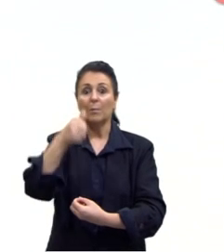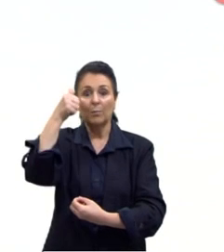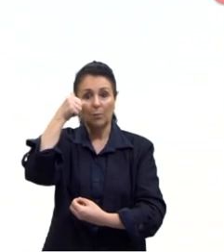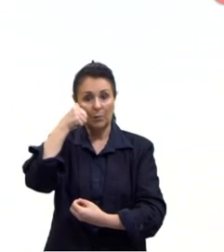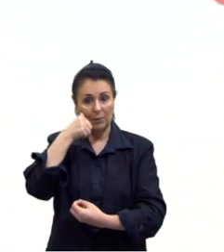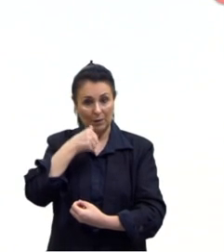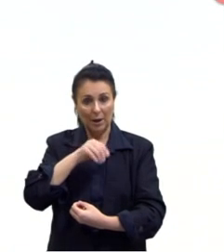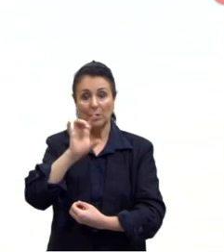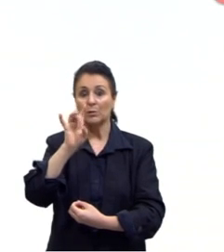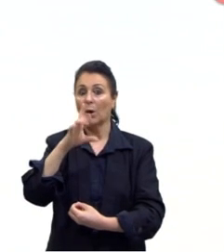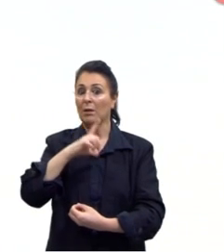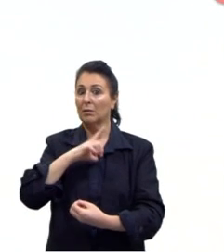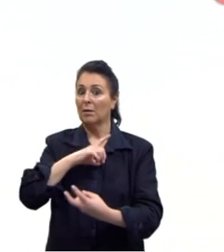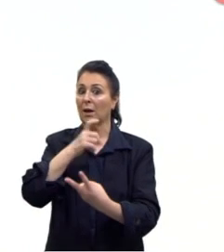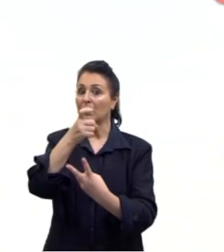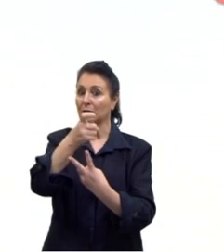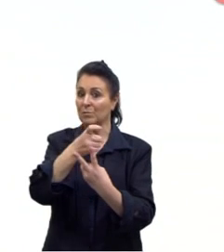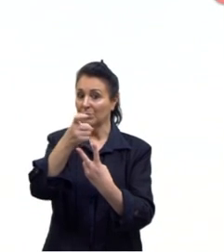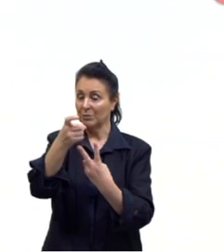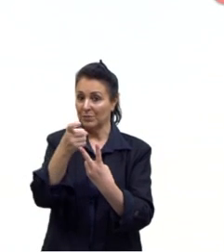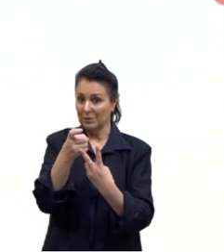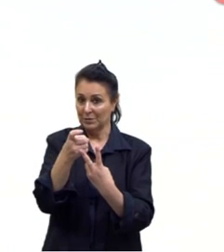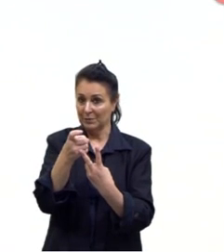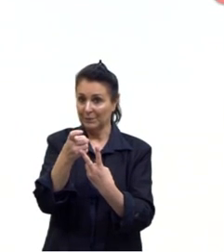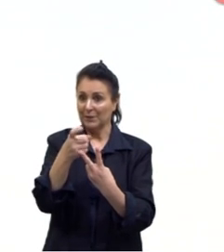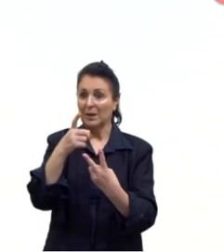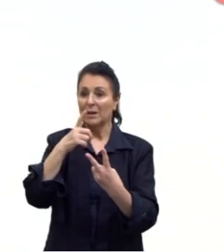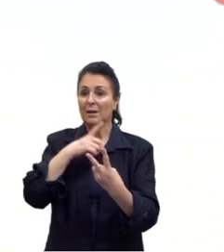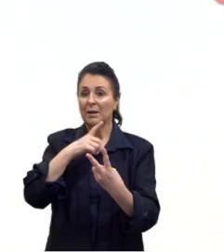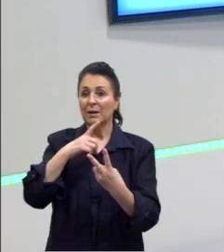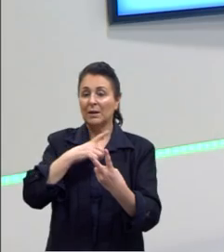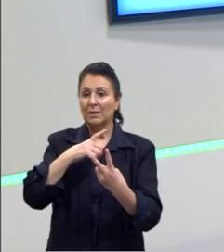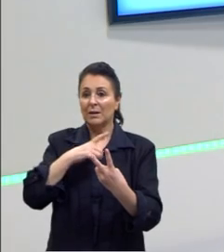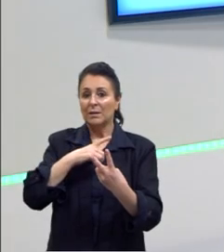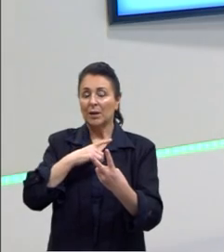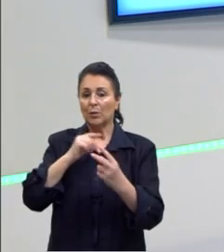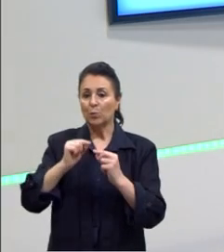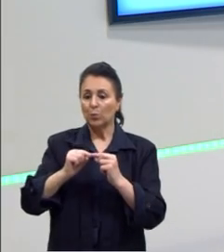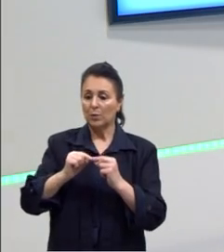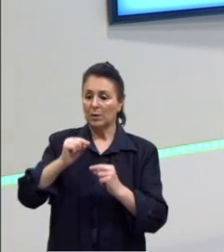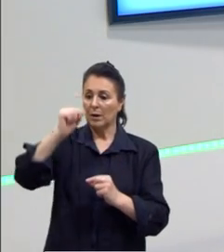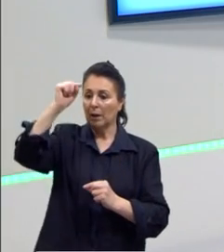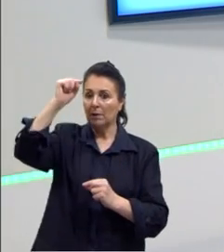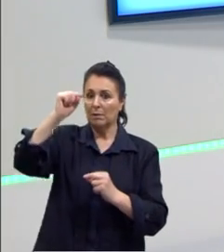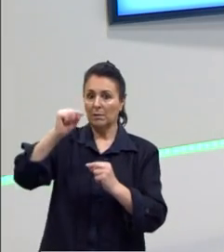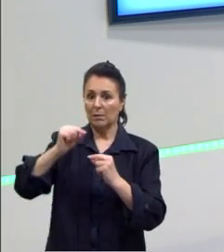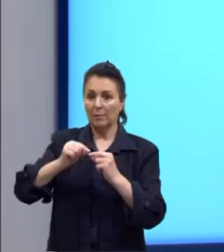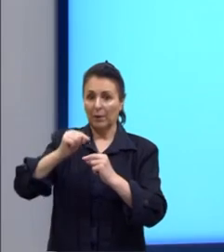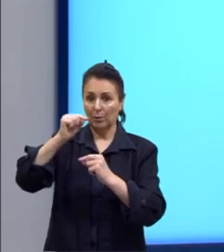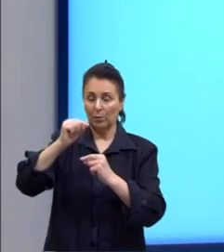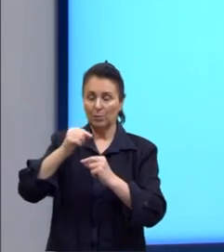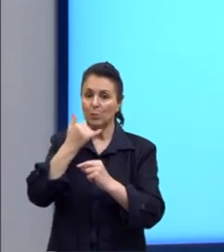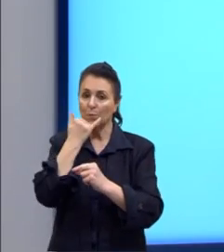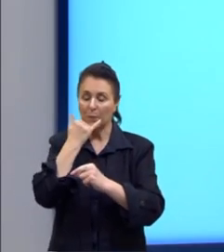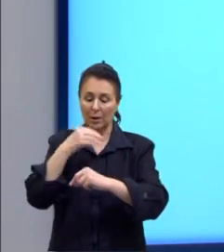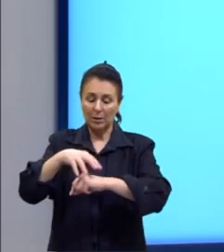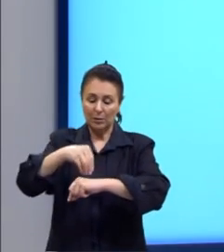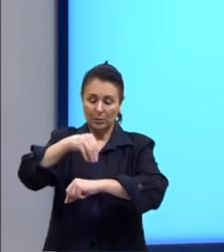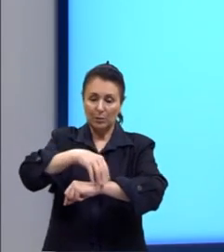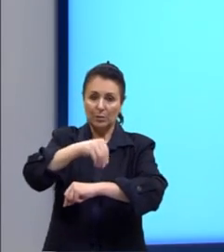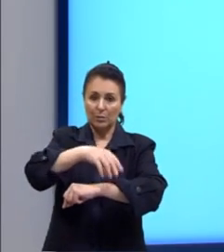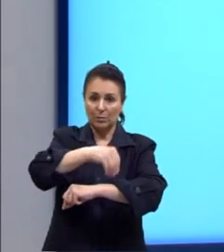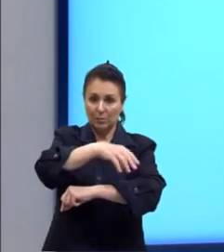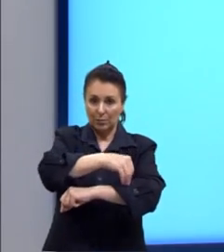então um exemplo é a hipertricose auricular né que é presença do crescimento excessivo de pelos no momento